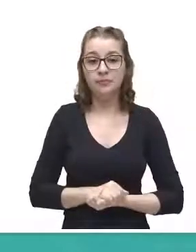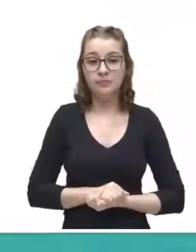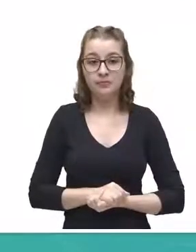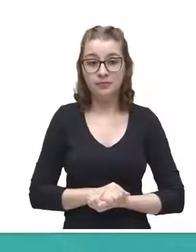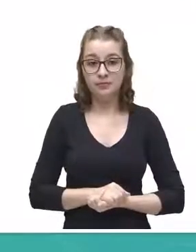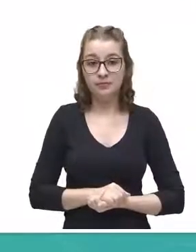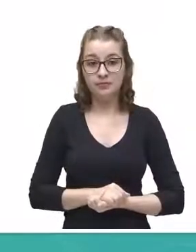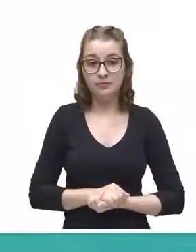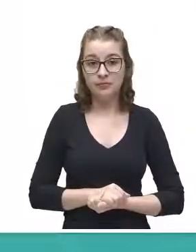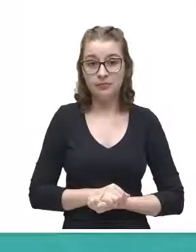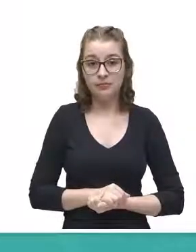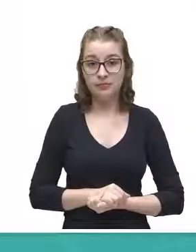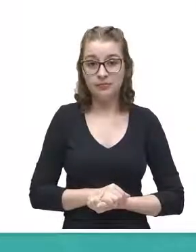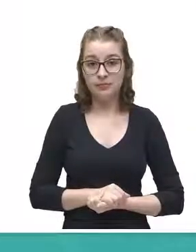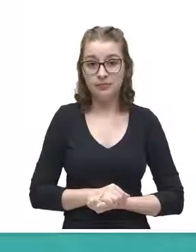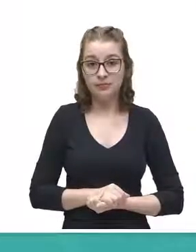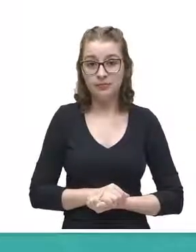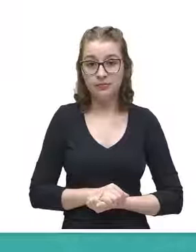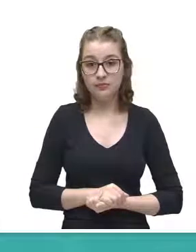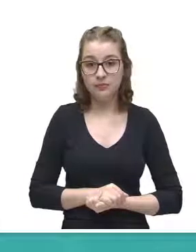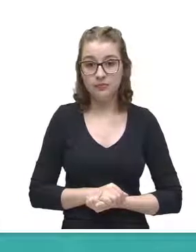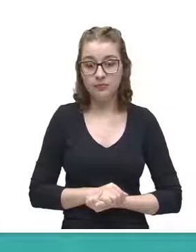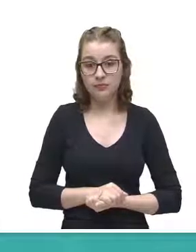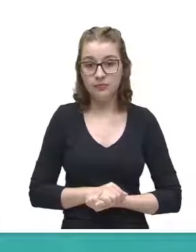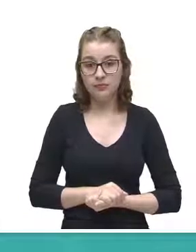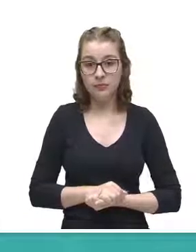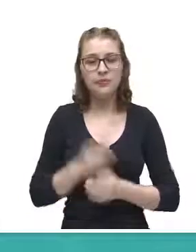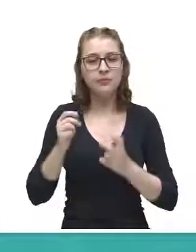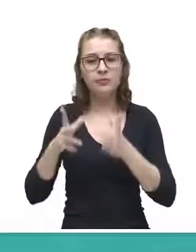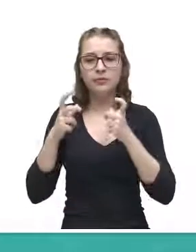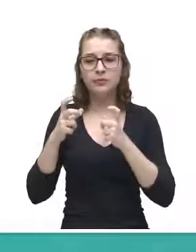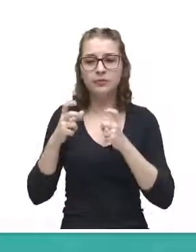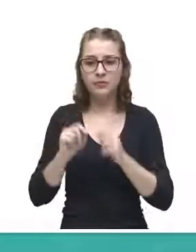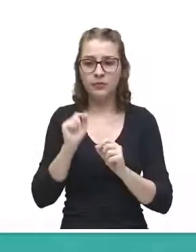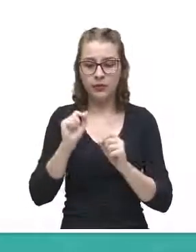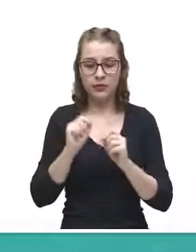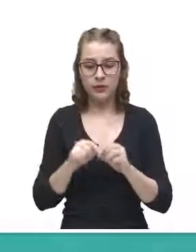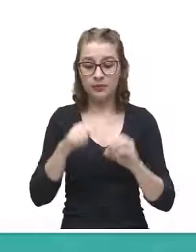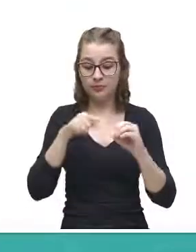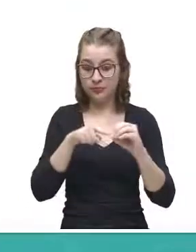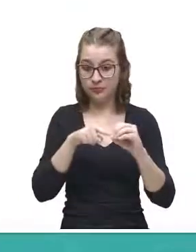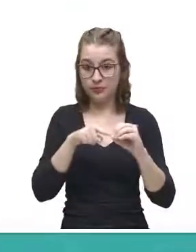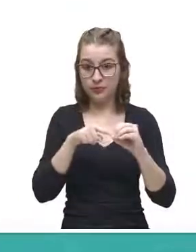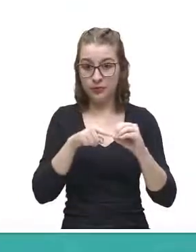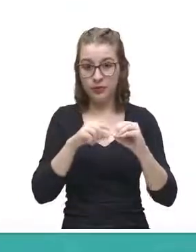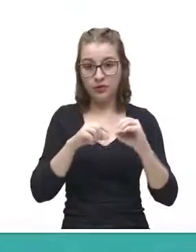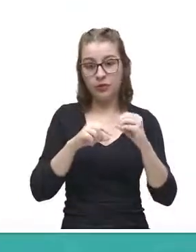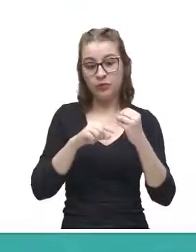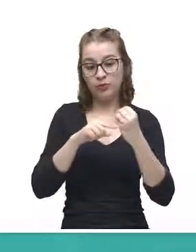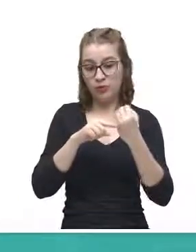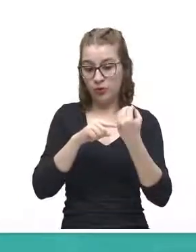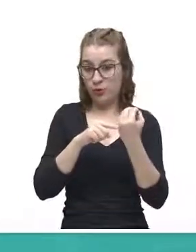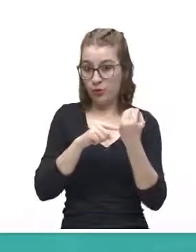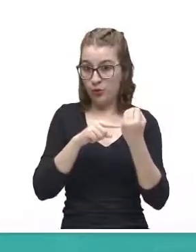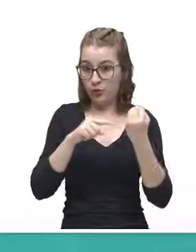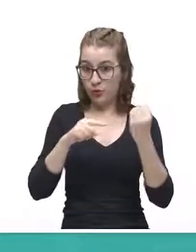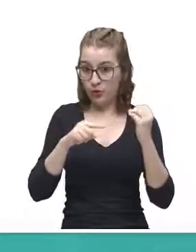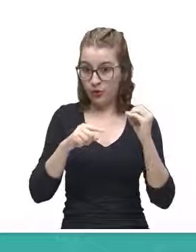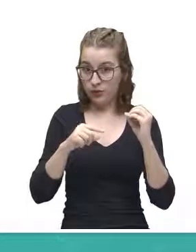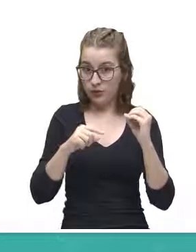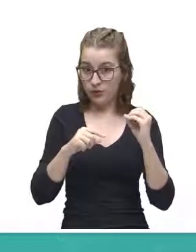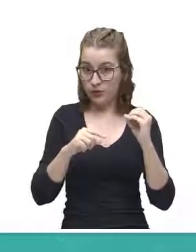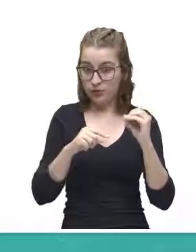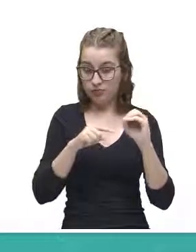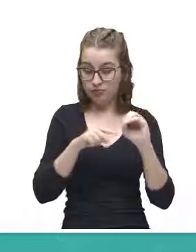aparente aí do Sol, tá? A gente vai verificar que ao redor da Terra, se dá esse movimento do sentido